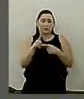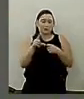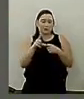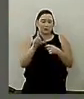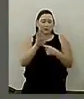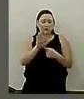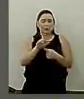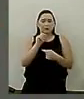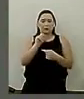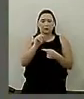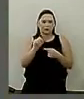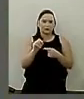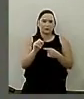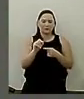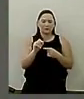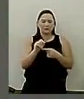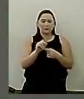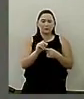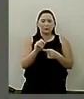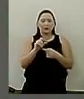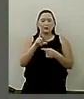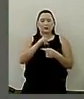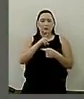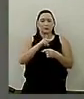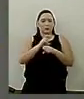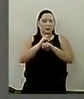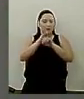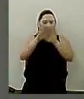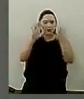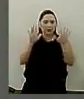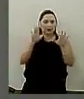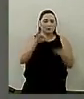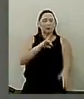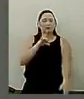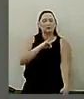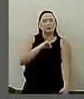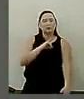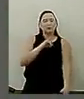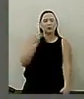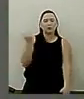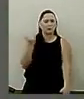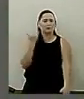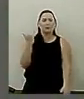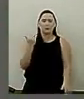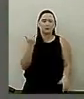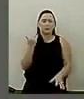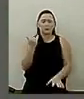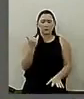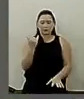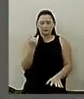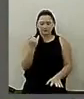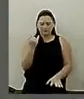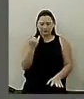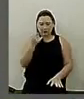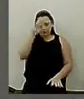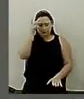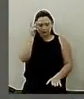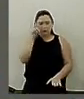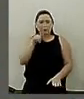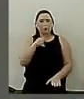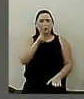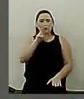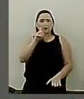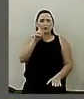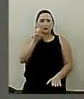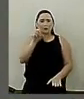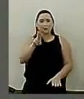nós, e ele mostra isso exatamente como, tendo como pano de fundo o judaísmo, um judeu, ele